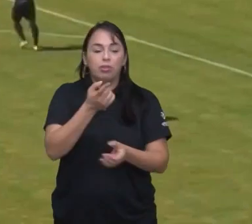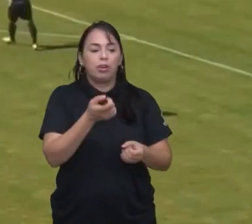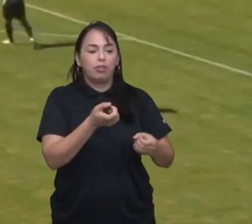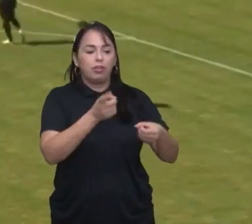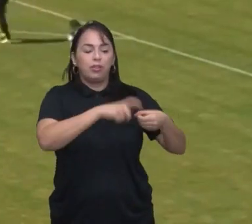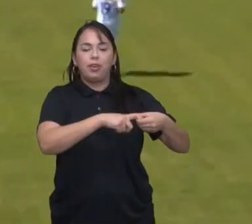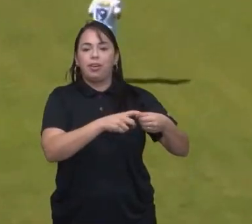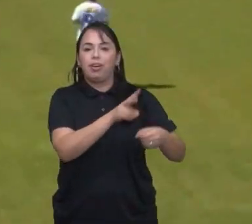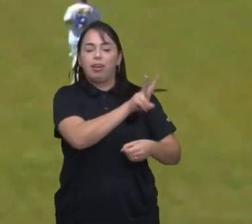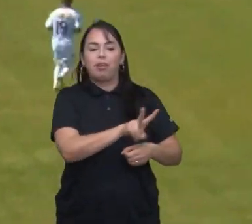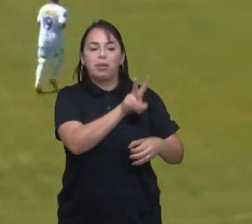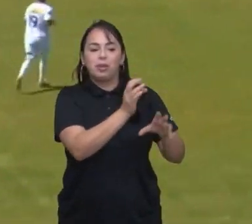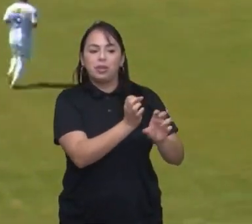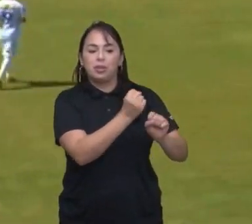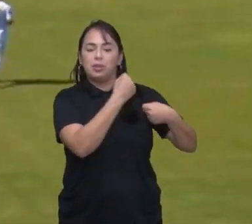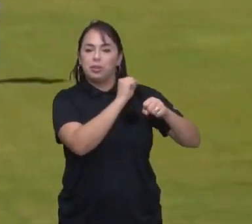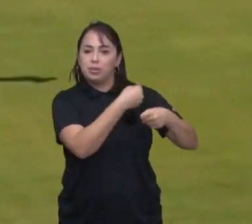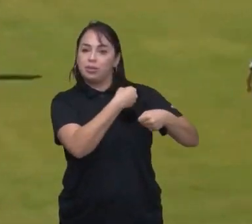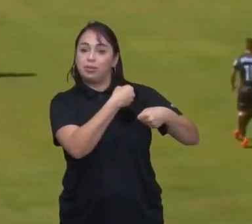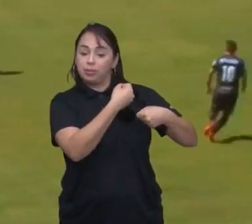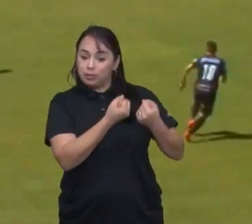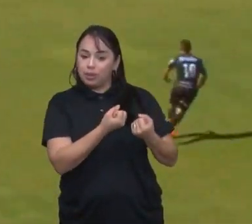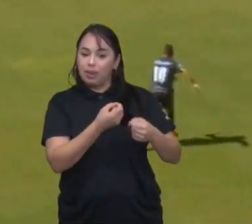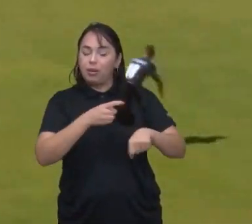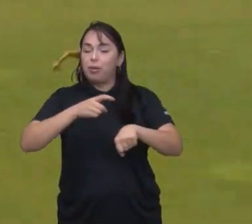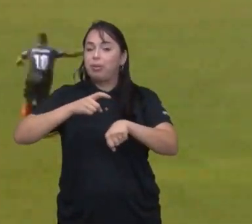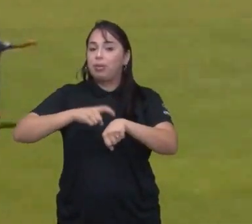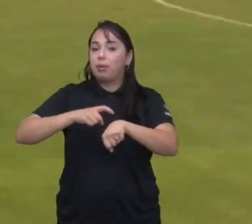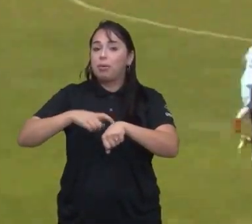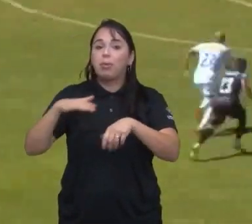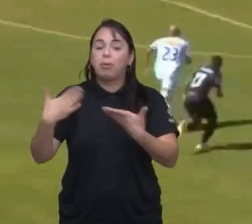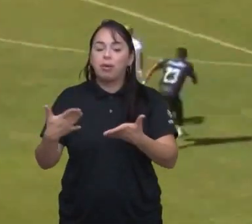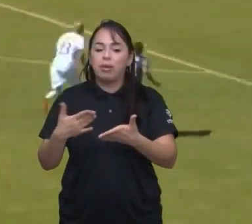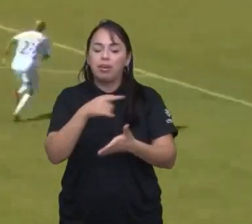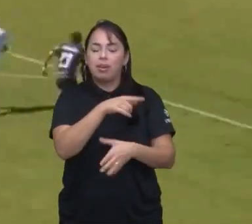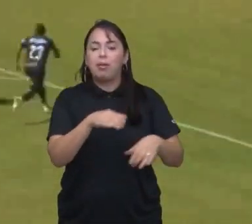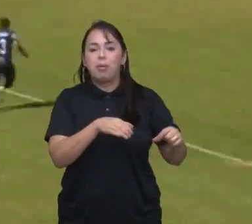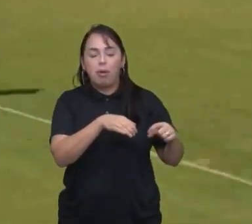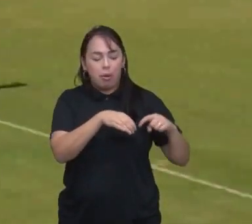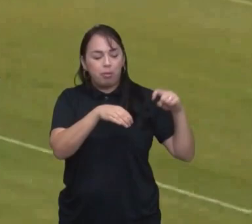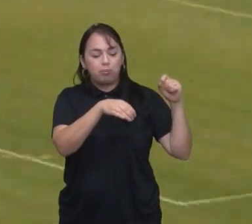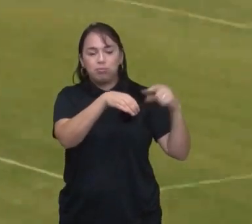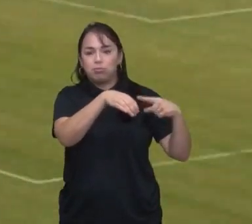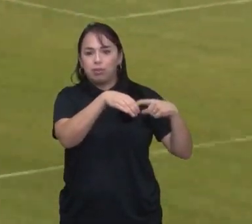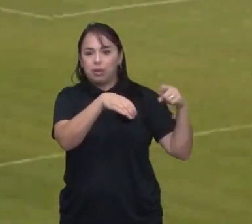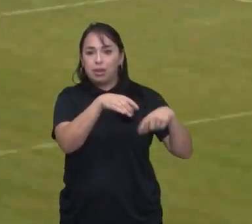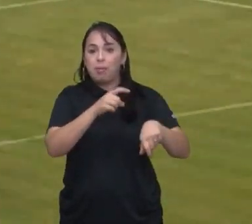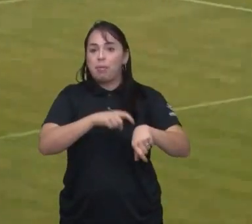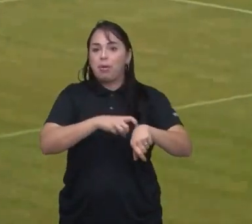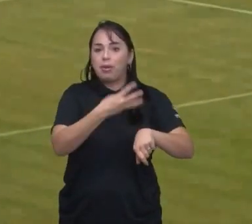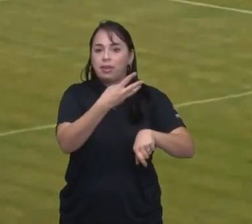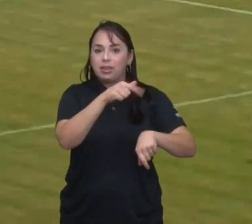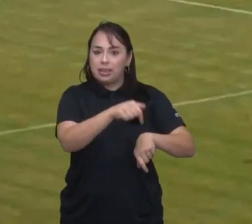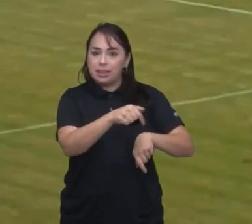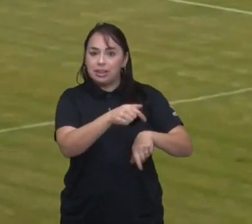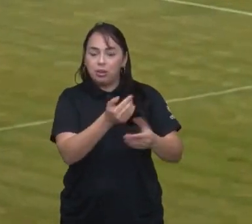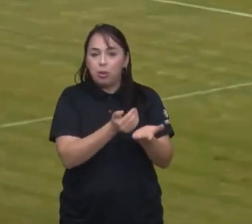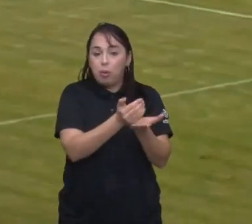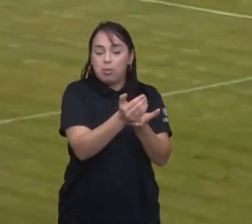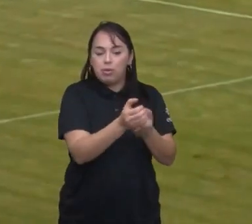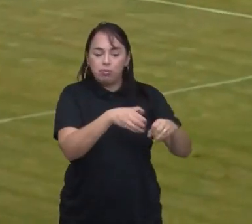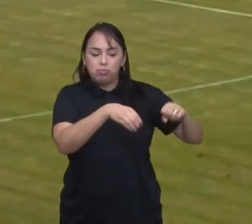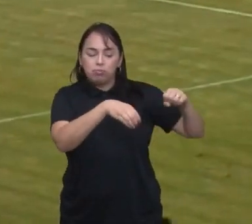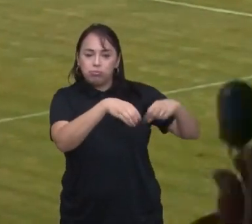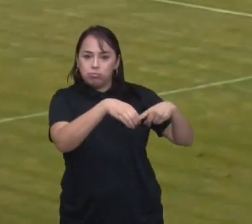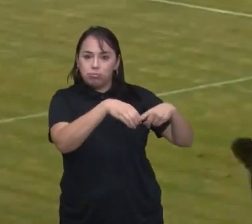o Votuporanguense e com um gol em cada tempo, o time de Votuporanga levou a melhor. Aos 37 minutos, Ricardinho abriu o placar